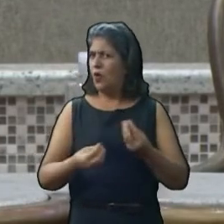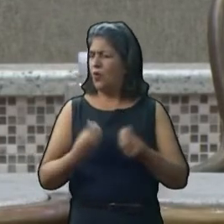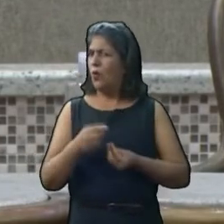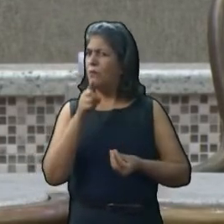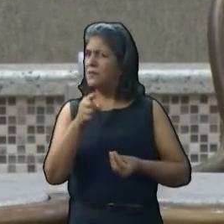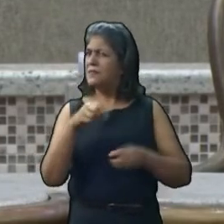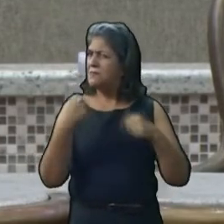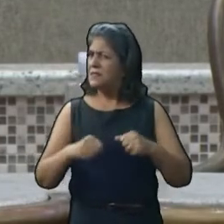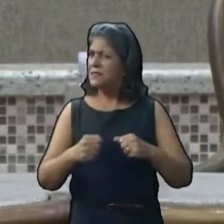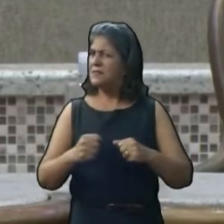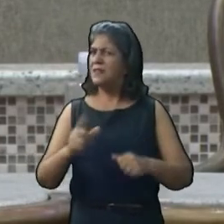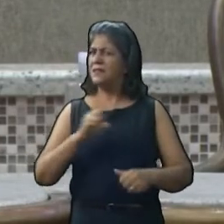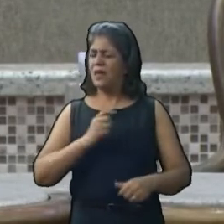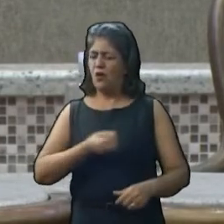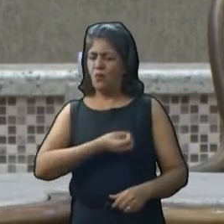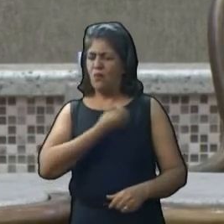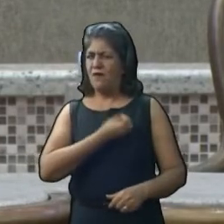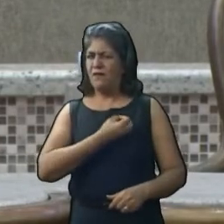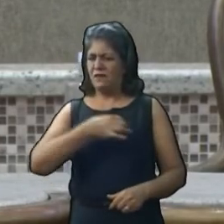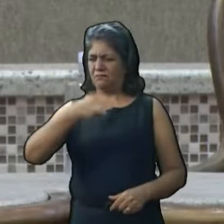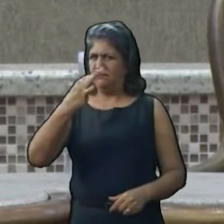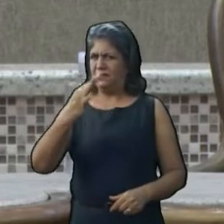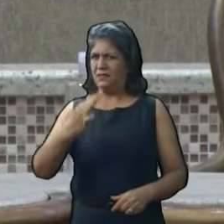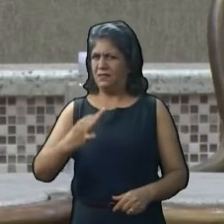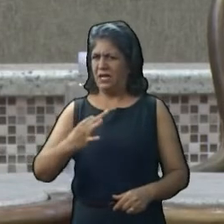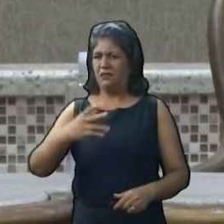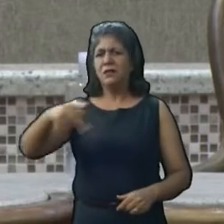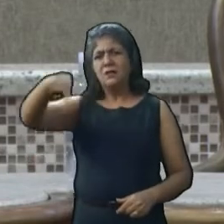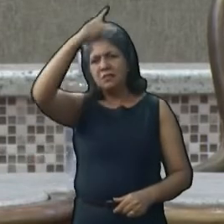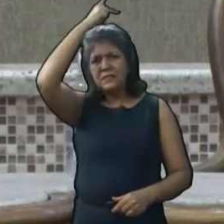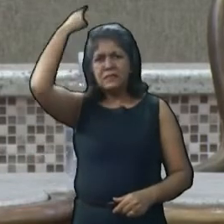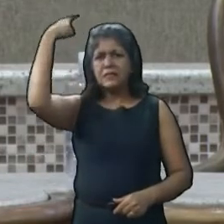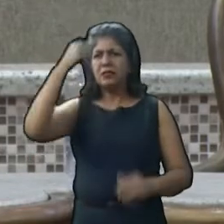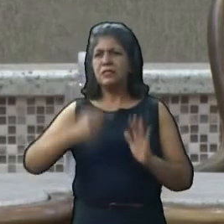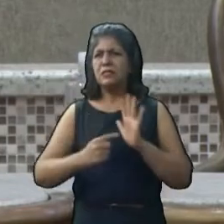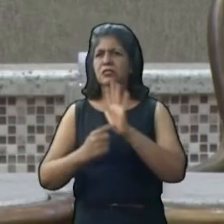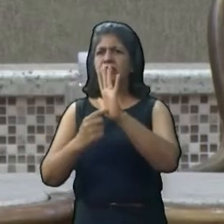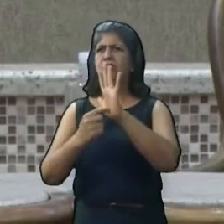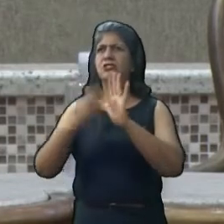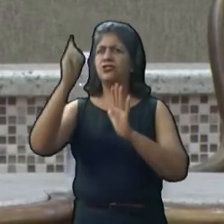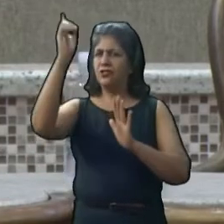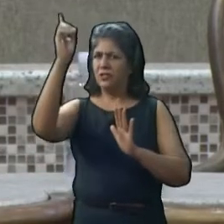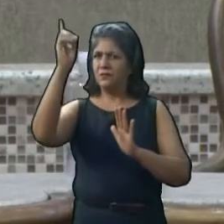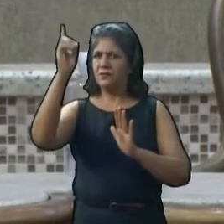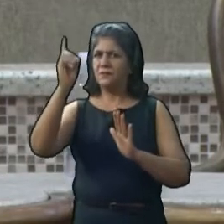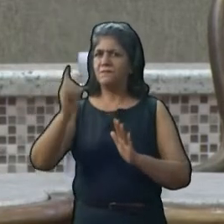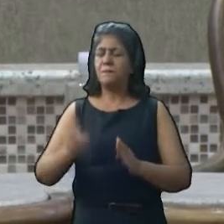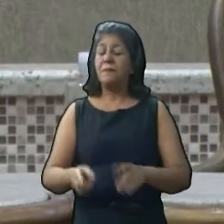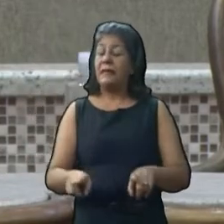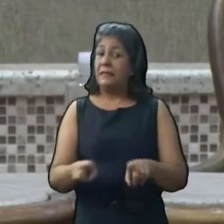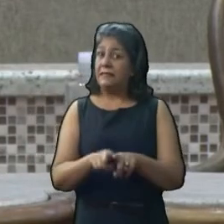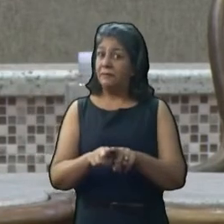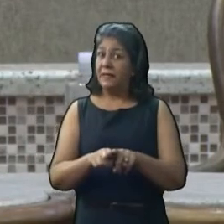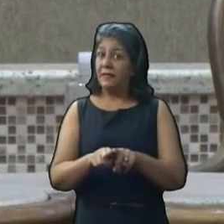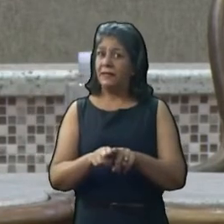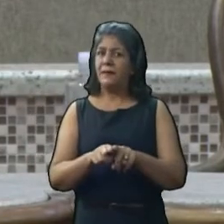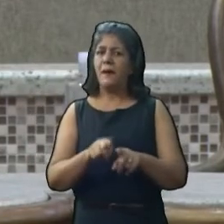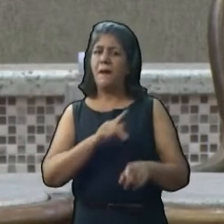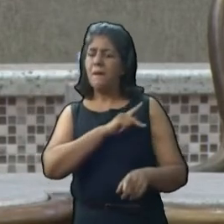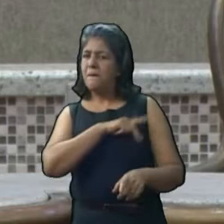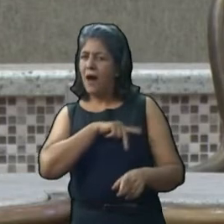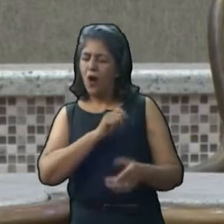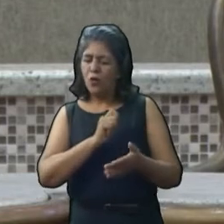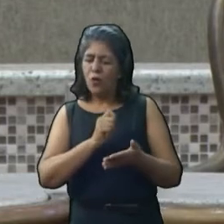santa diante do senhor dos exércitos e ele termina essa epístola aos efésios no